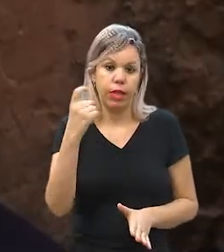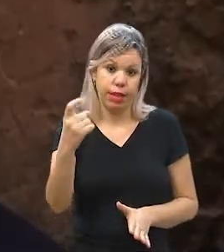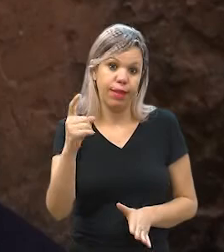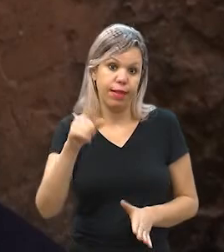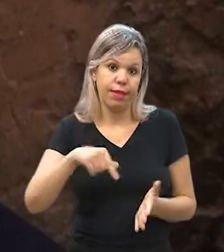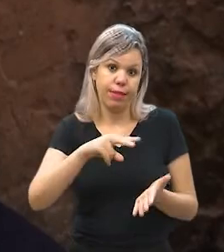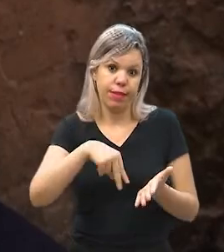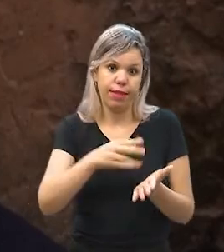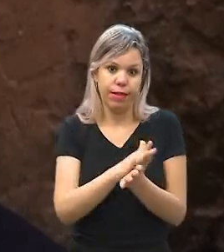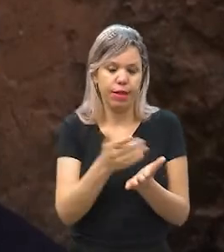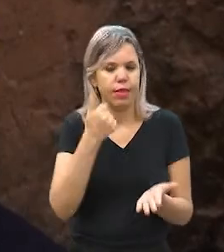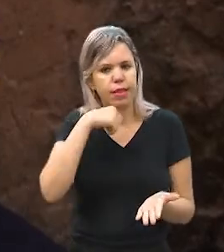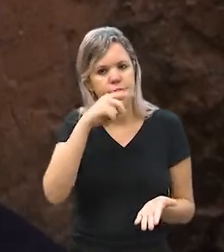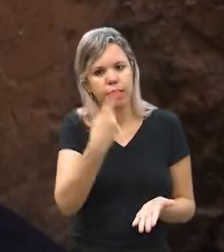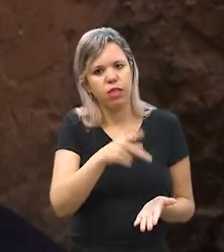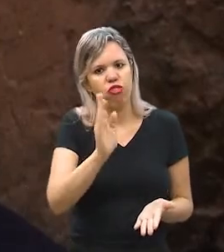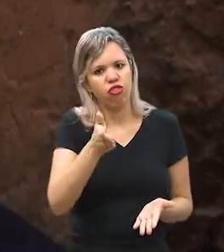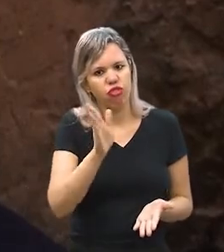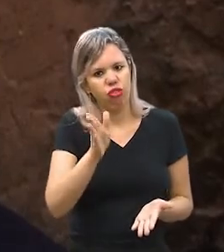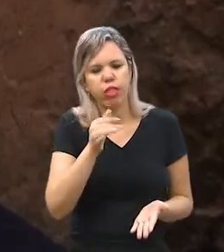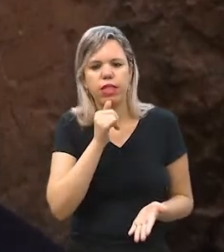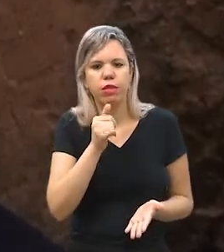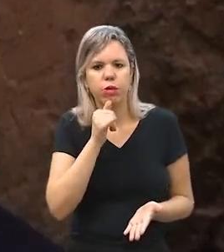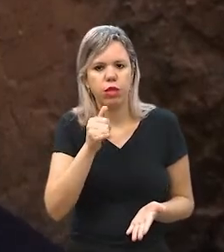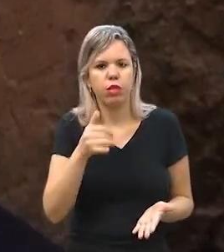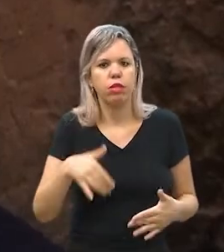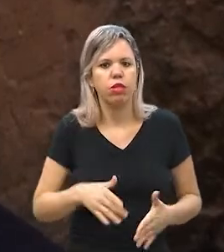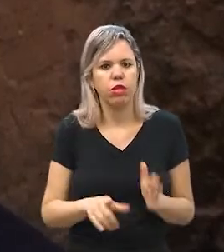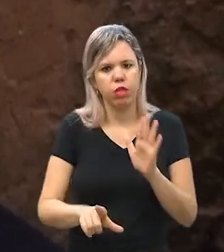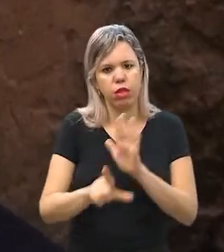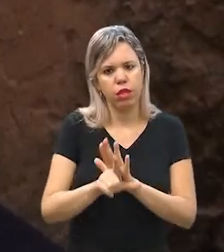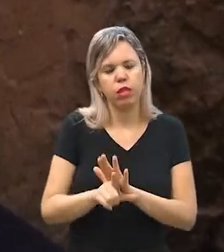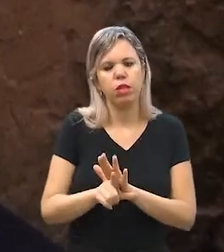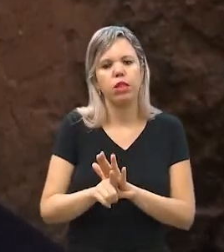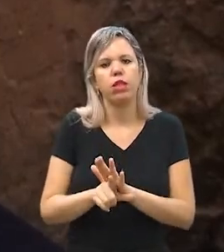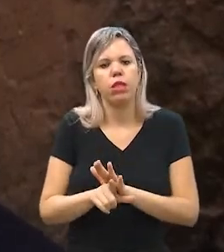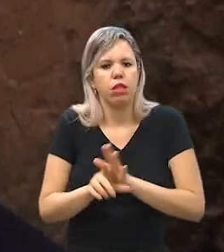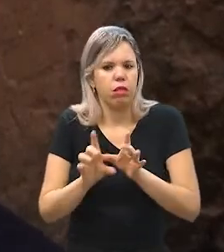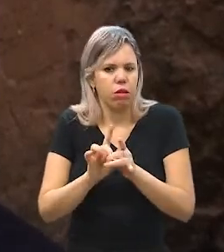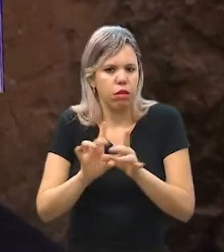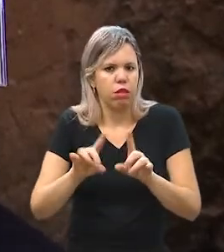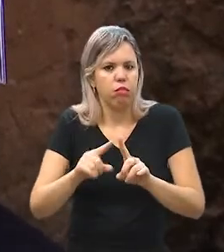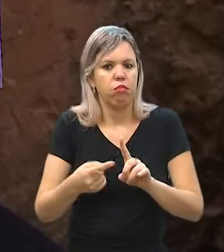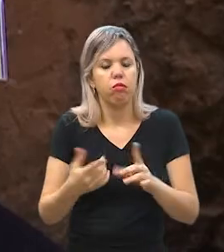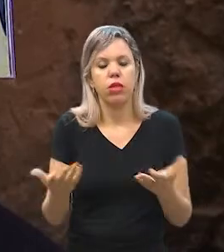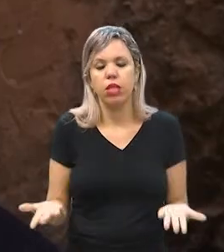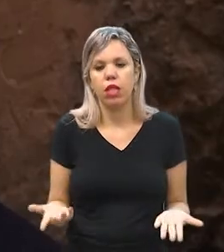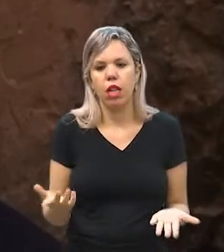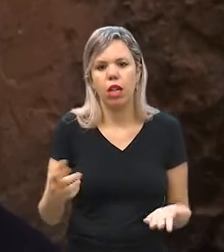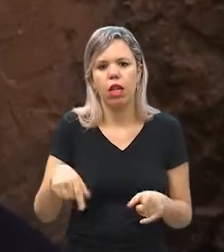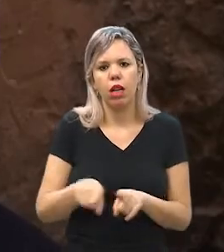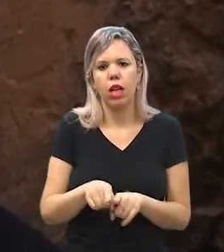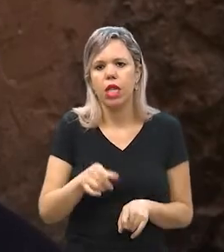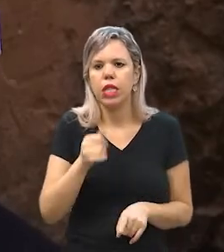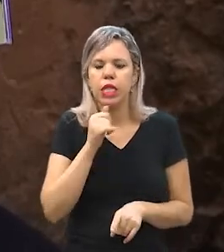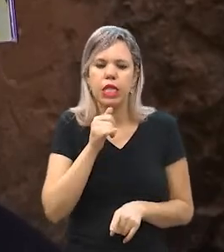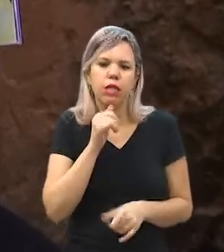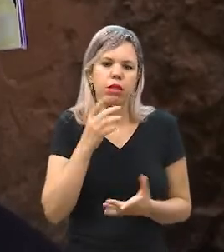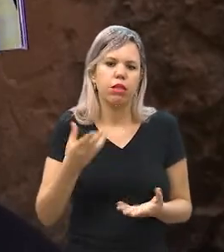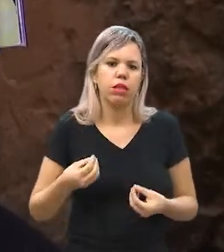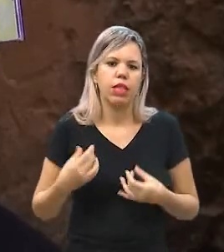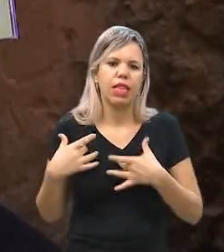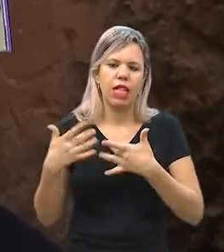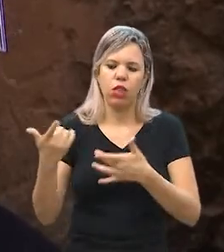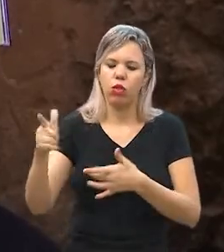interessante, a mãe dela já nasceu a partir da lei do ventre livre, só que ainda assim, ela meio que tinha sido dada para